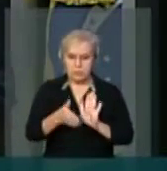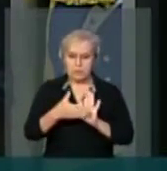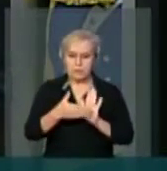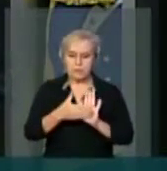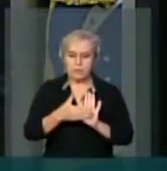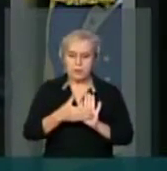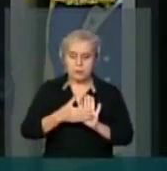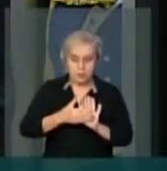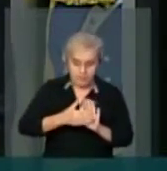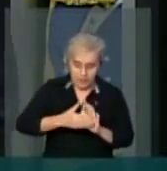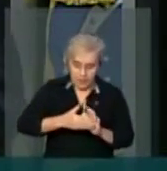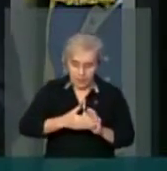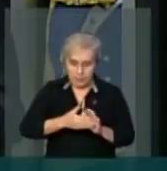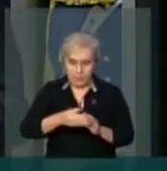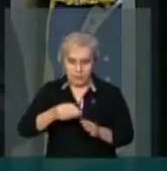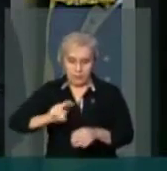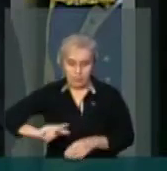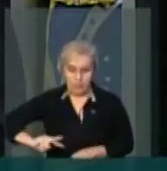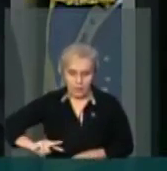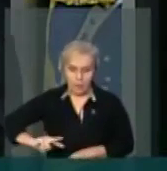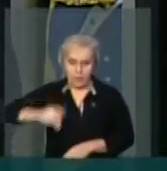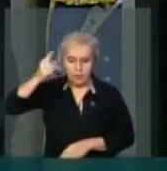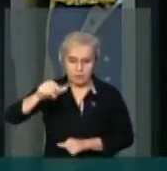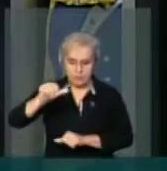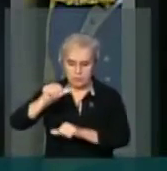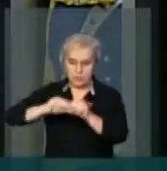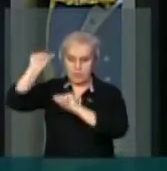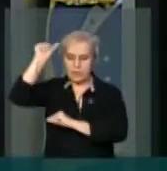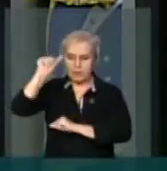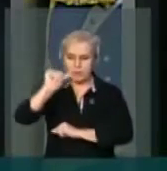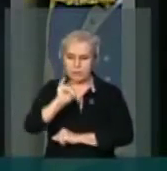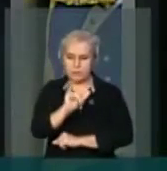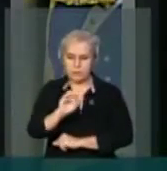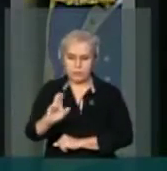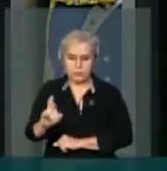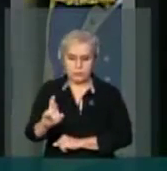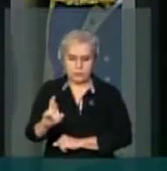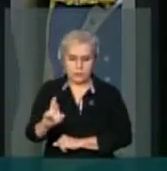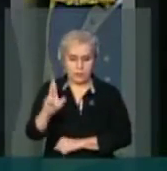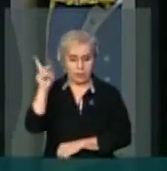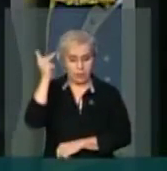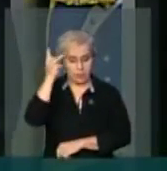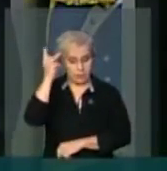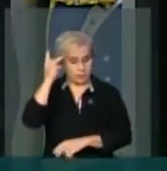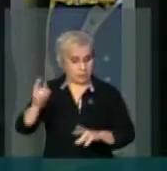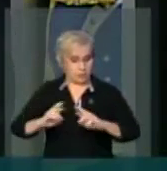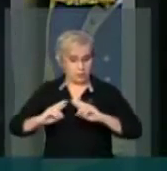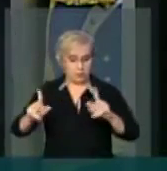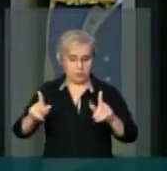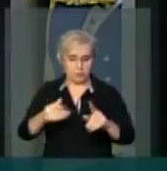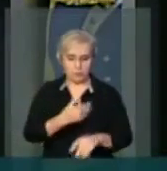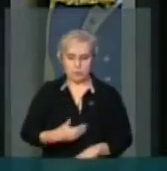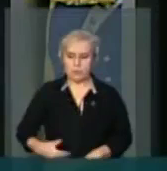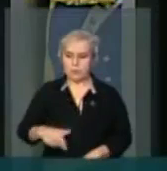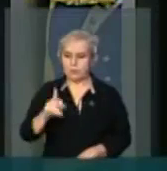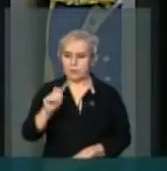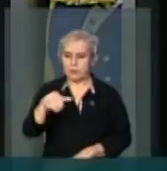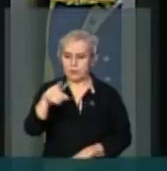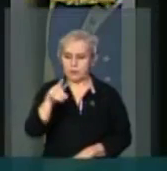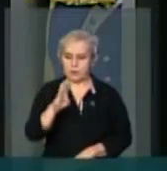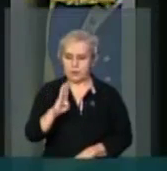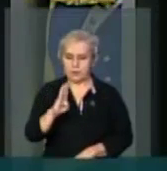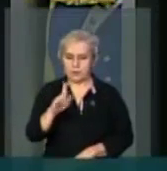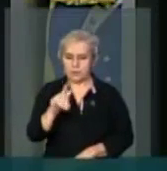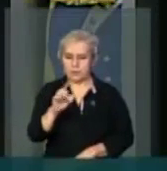aumentar o imposto de renda. Onde é que nós vamos parar? Lá em São Paulo é diferente. O governo do PMDB, para eu terminar, o nosso governador